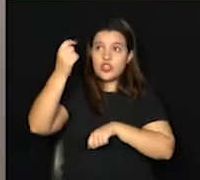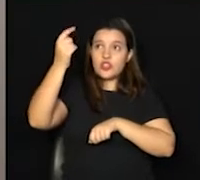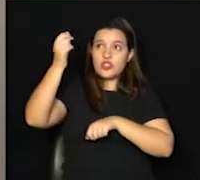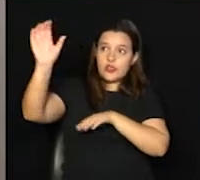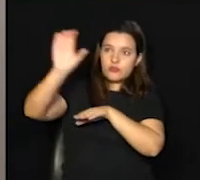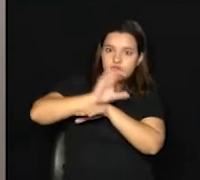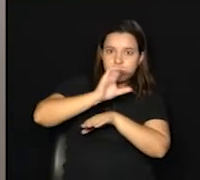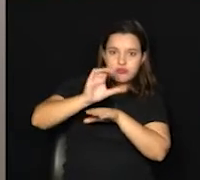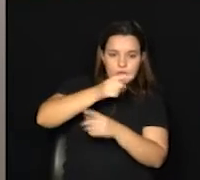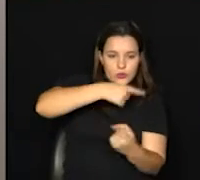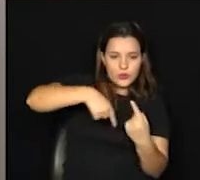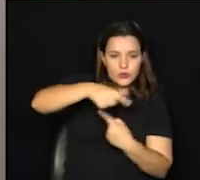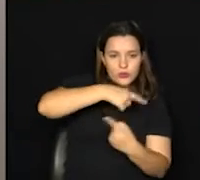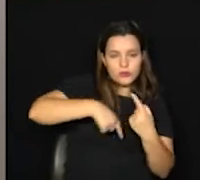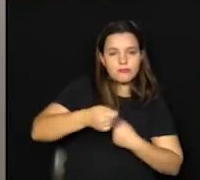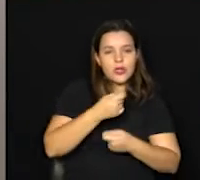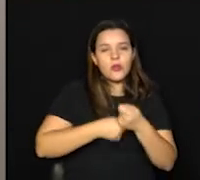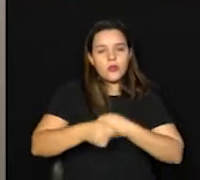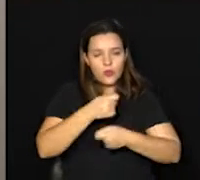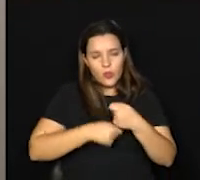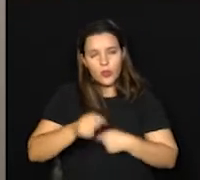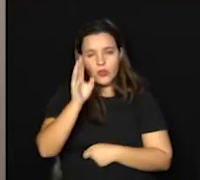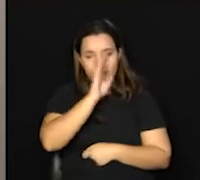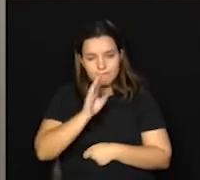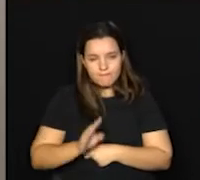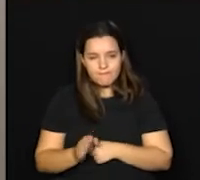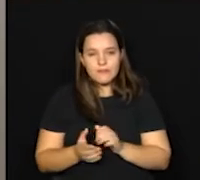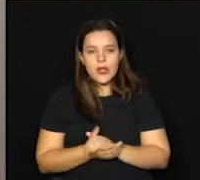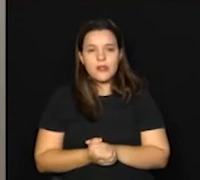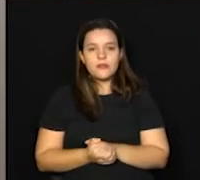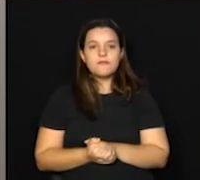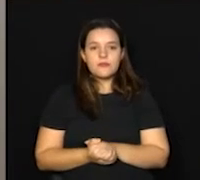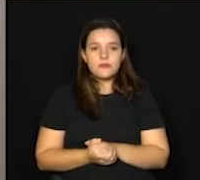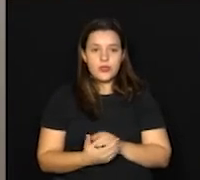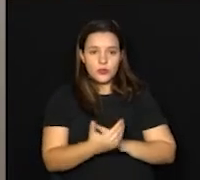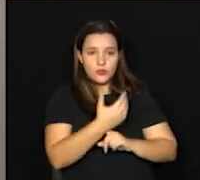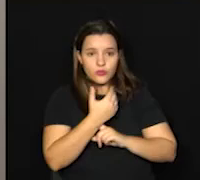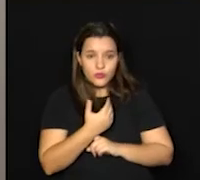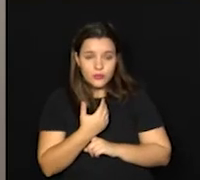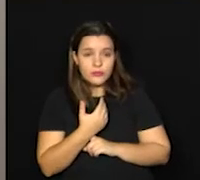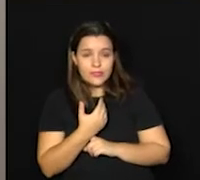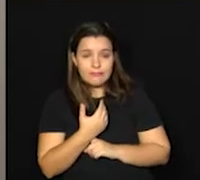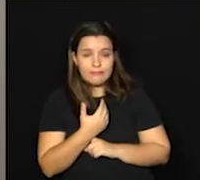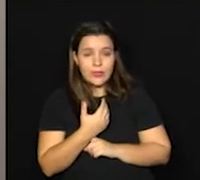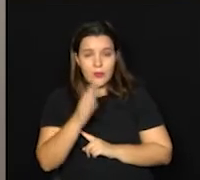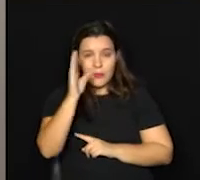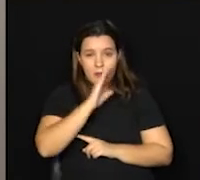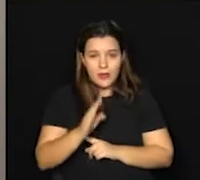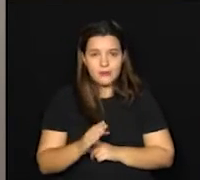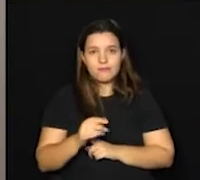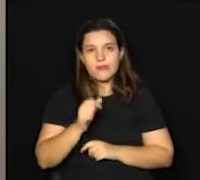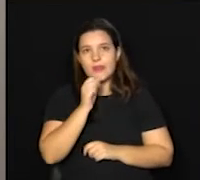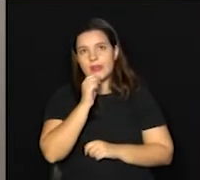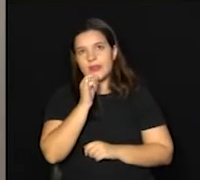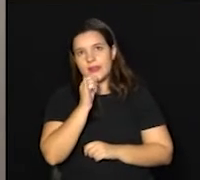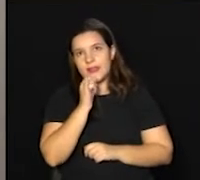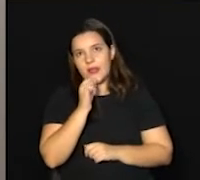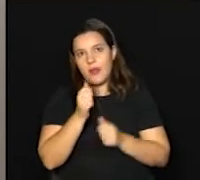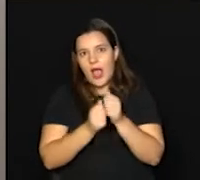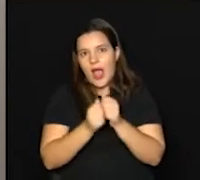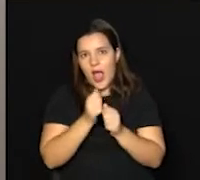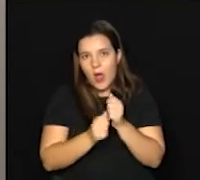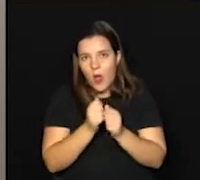retomada com insumos, né, agrícolas, sobretudo, né, alguns como arroz, com